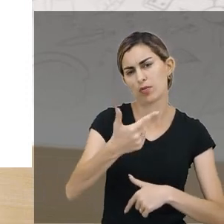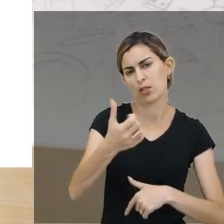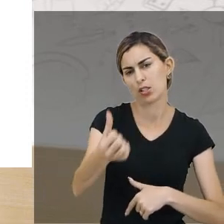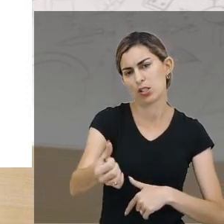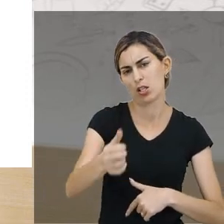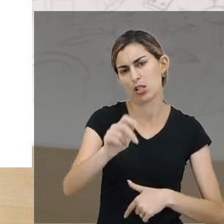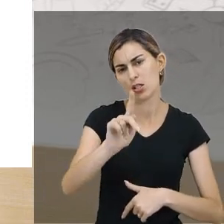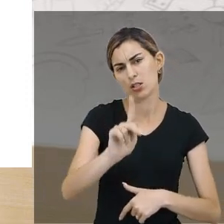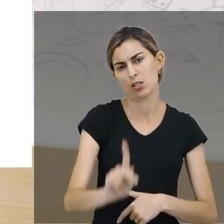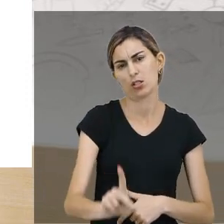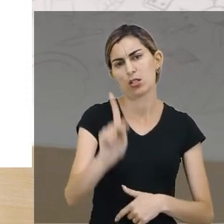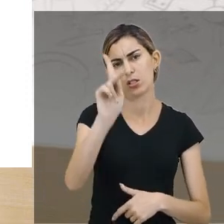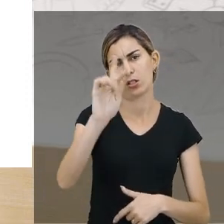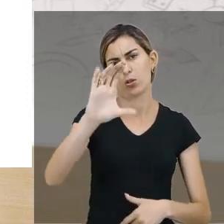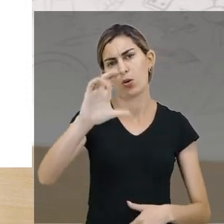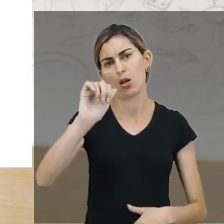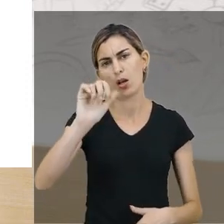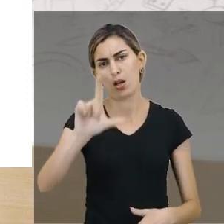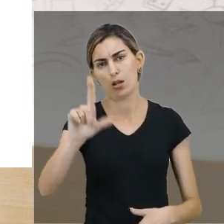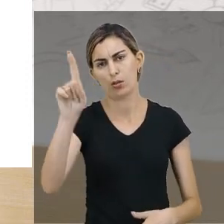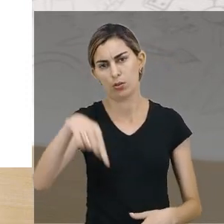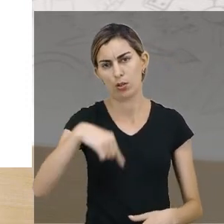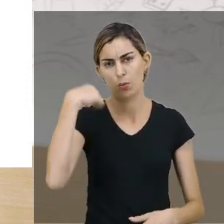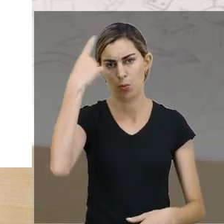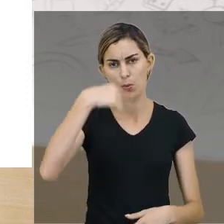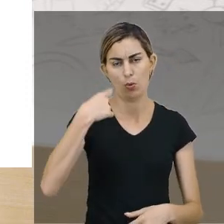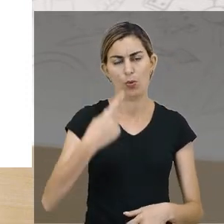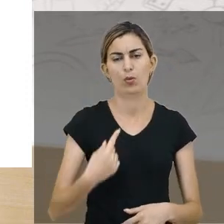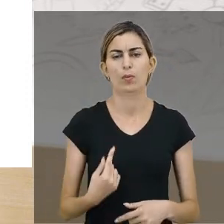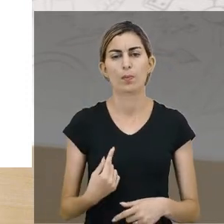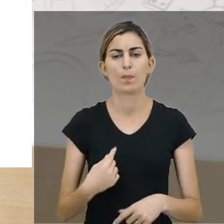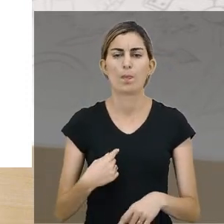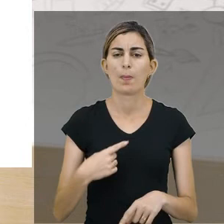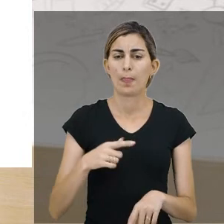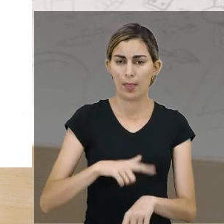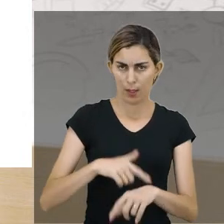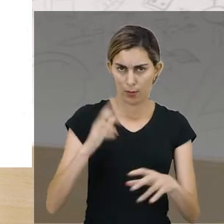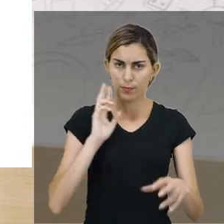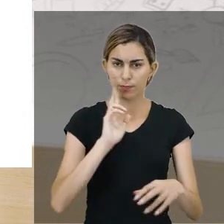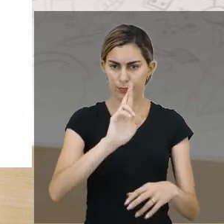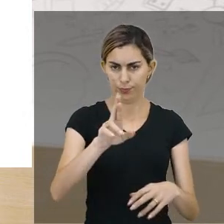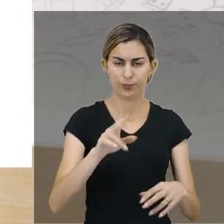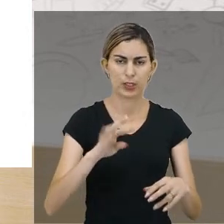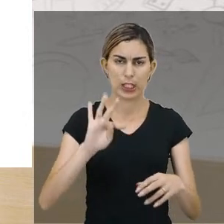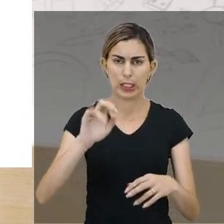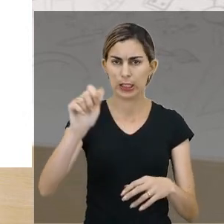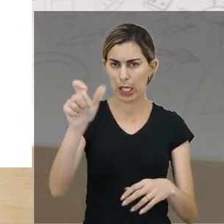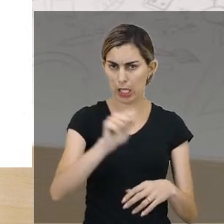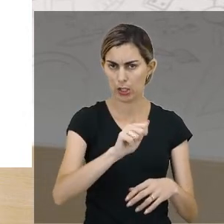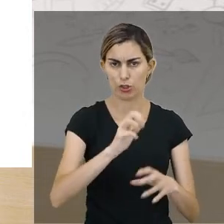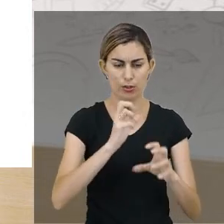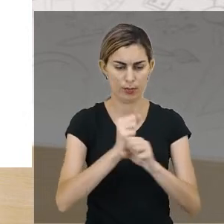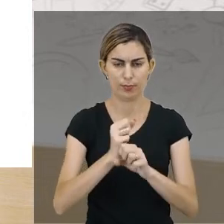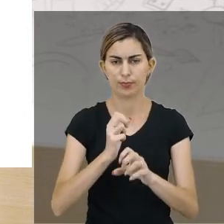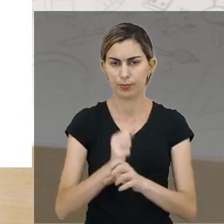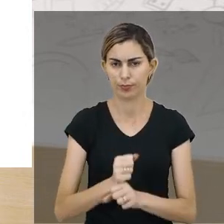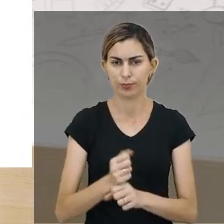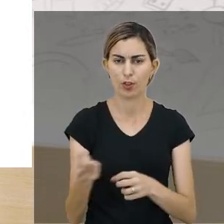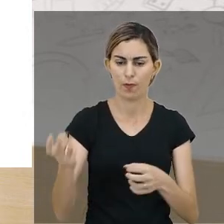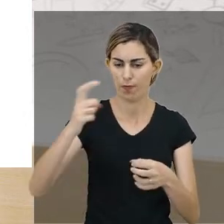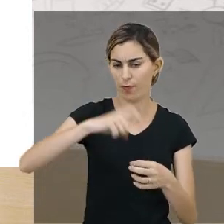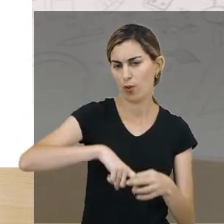126 quilocalorias por hora. Com esse resultado da taxa metabólica, voltamos ao quadro 1